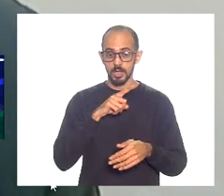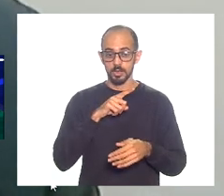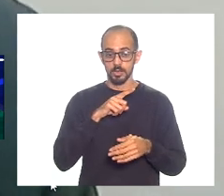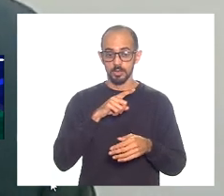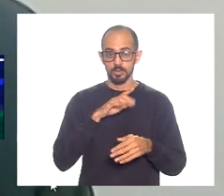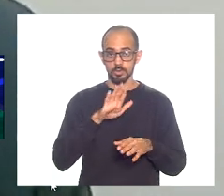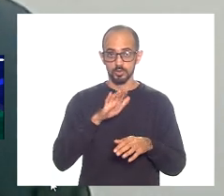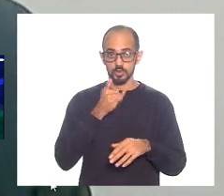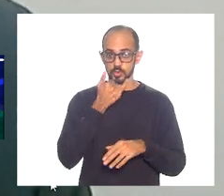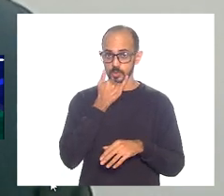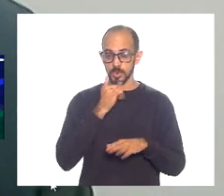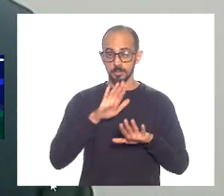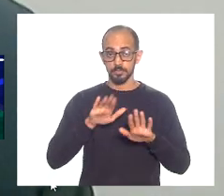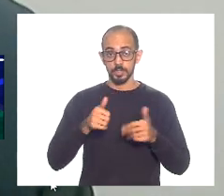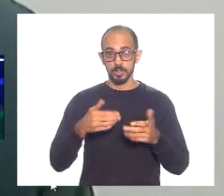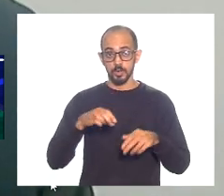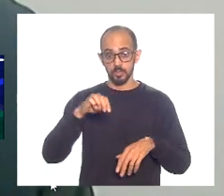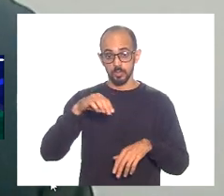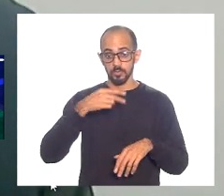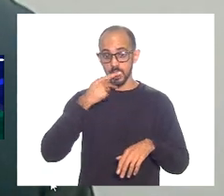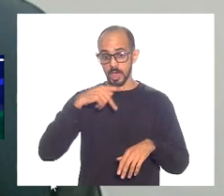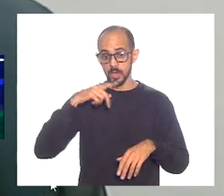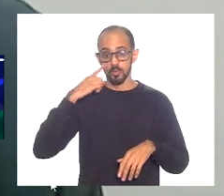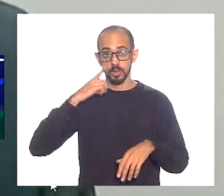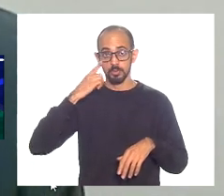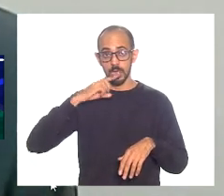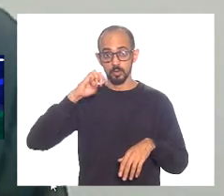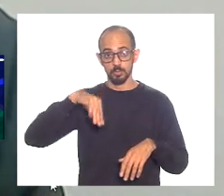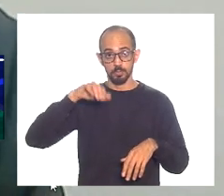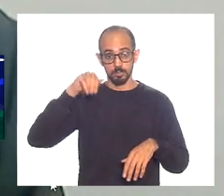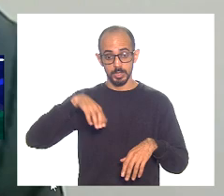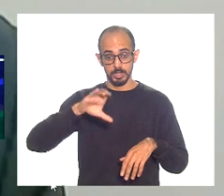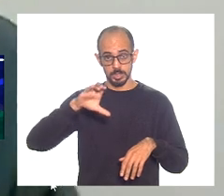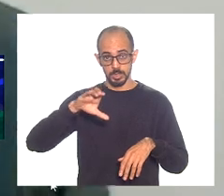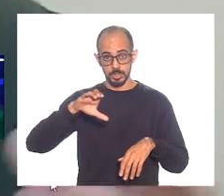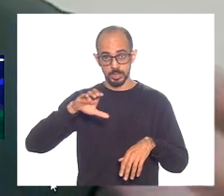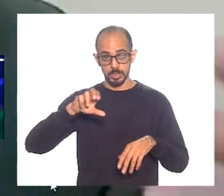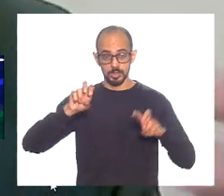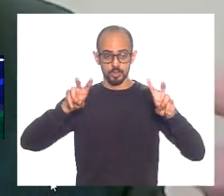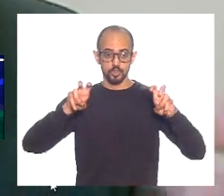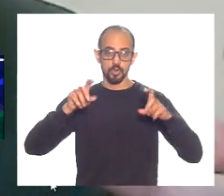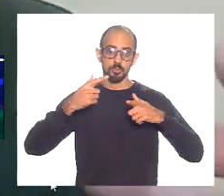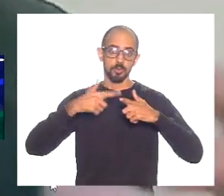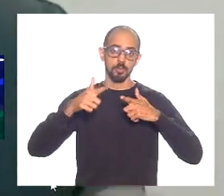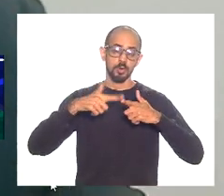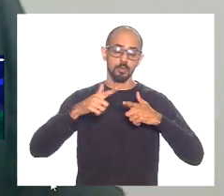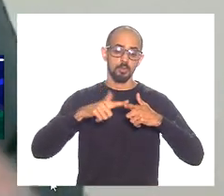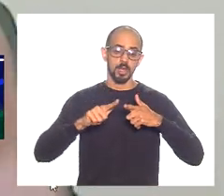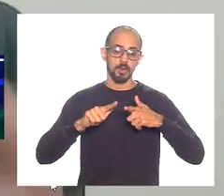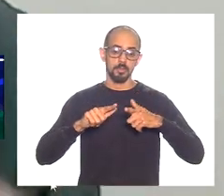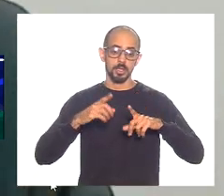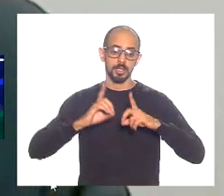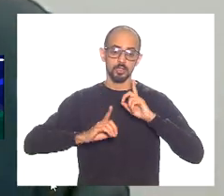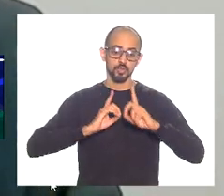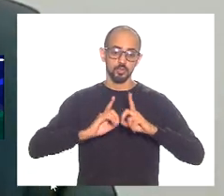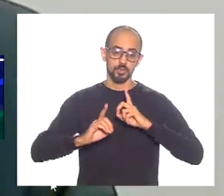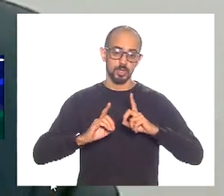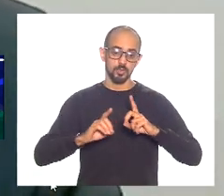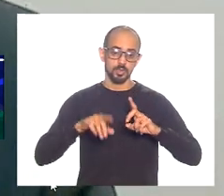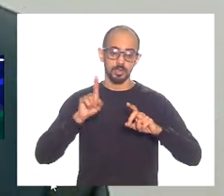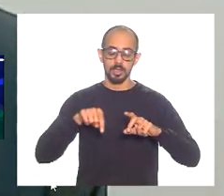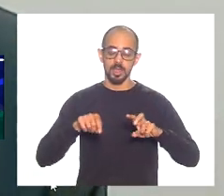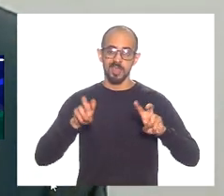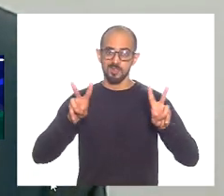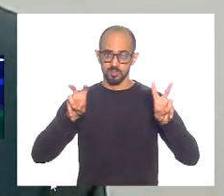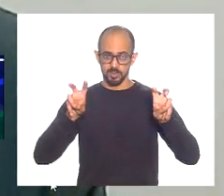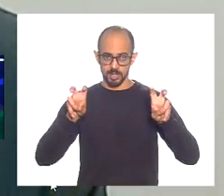Eu só disse ao deputado Bink que nós tínhamos uma questão específica sobre a questão da discussão, que é um tema que,